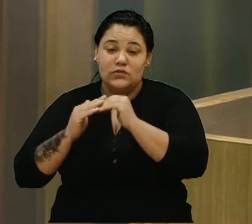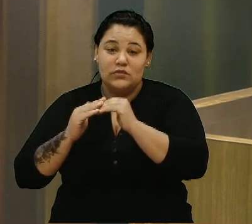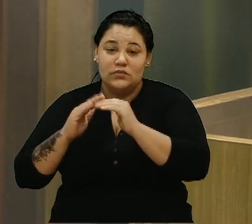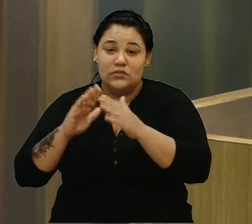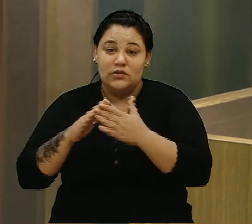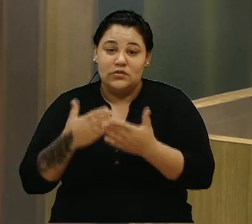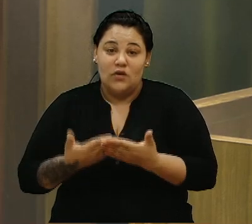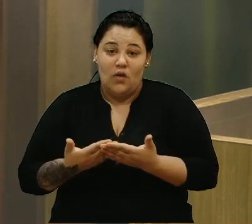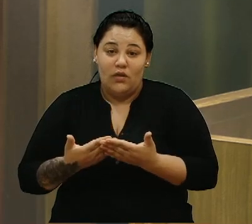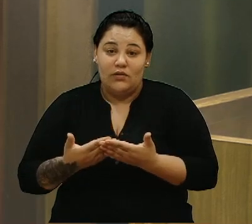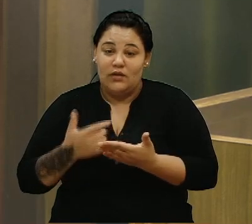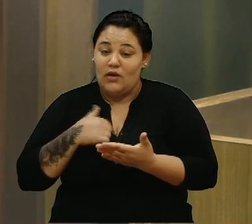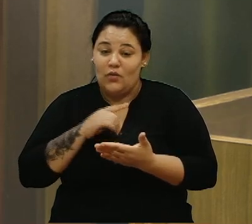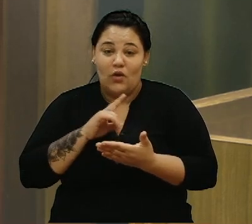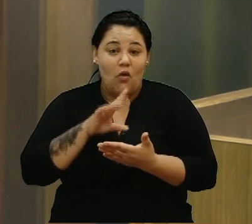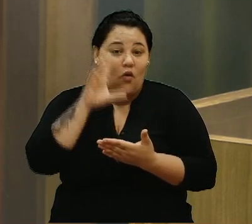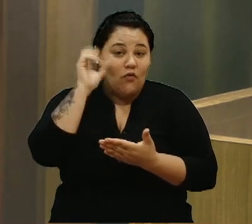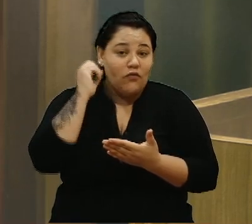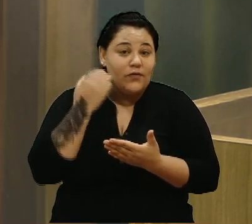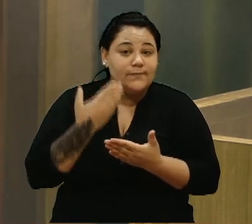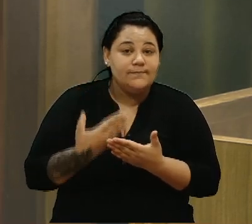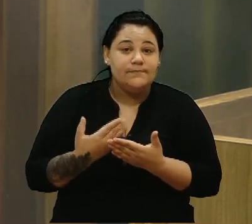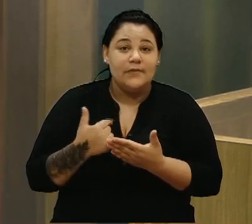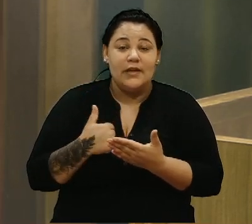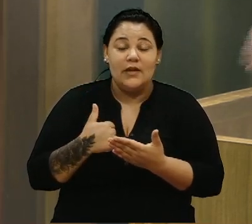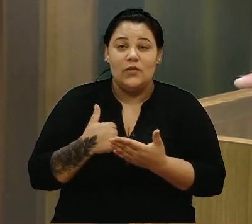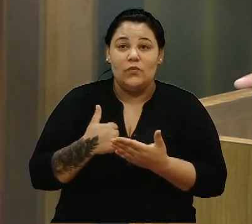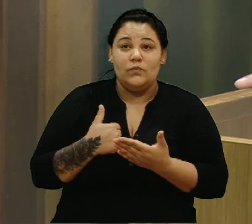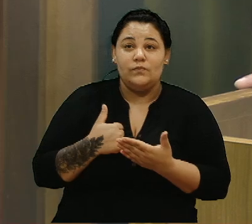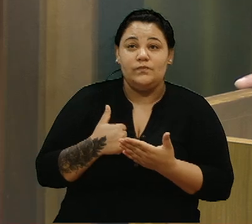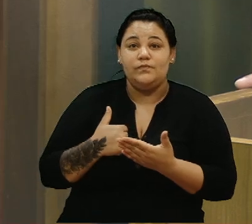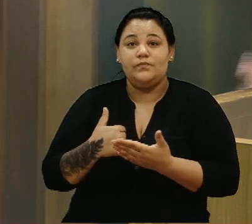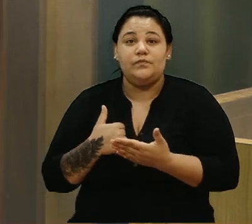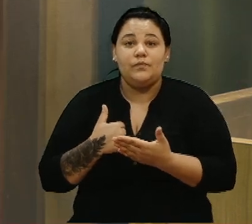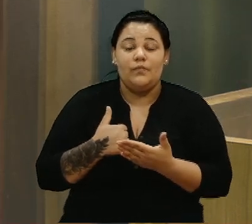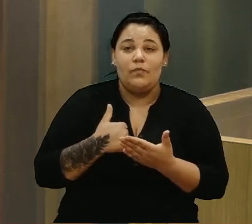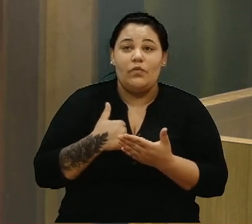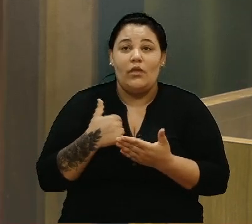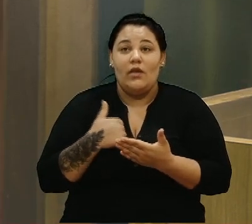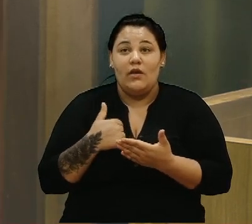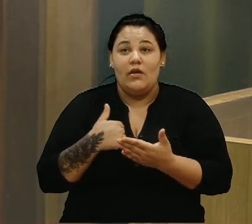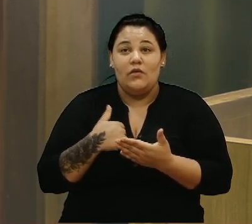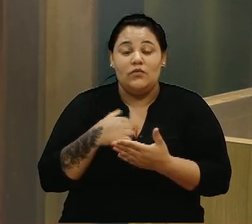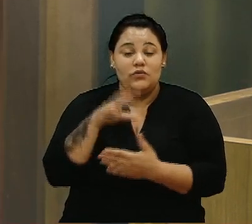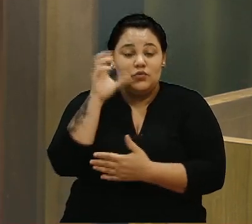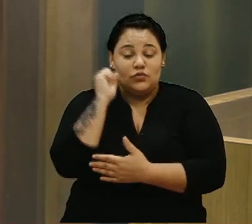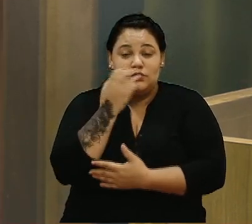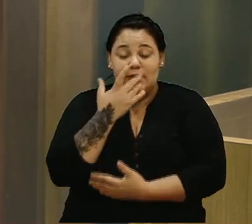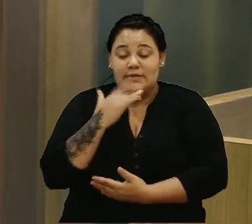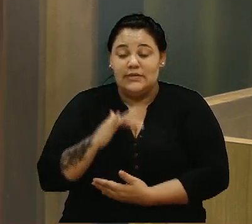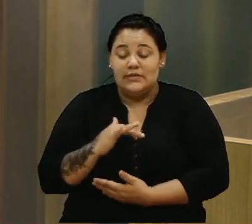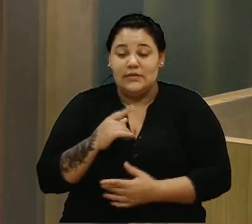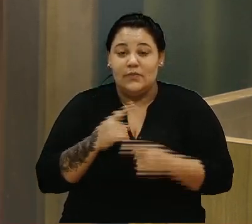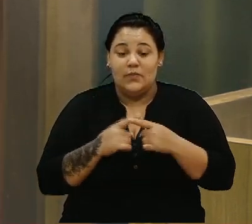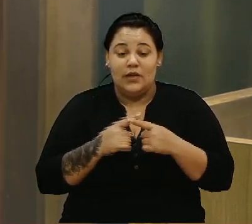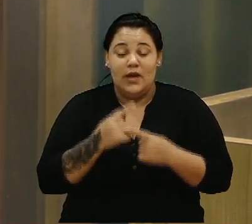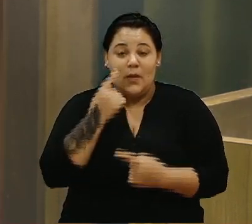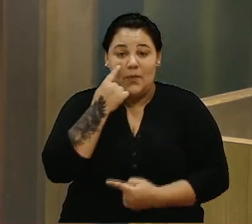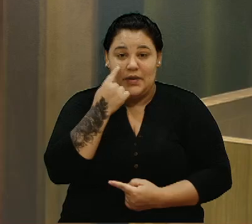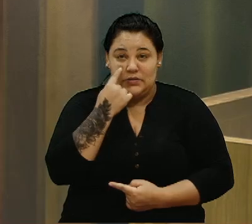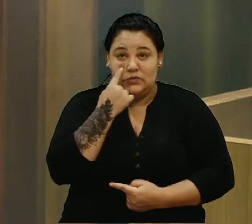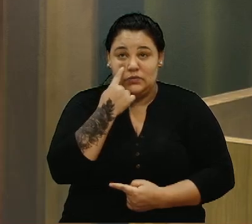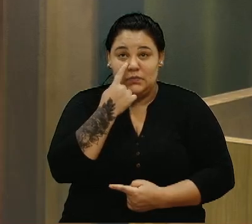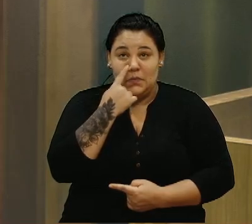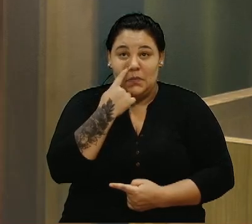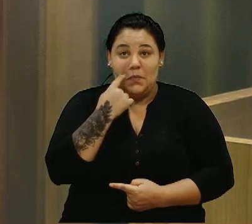Não ouvi isso. Ouço do ensino da educação infantil. Quando penso que, se numa ampliação,